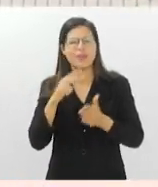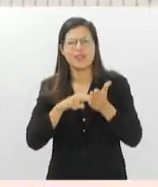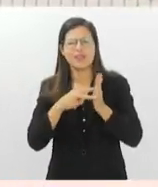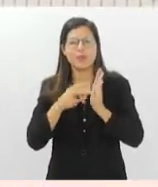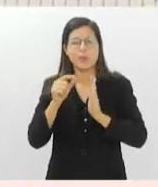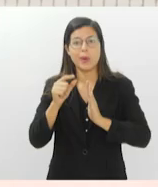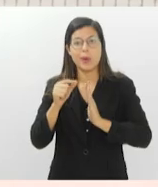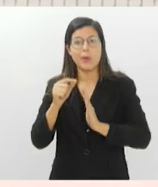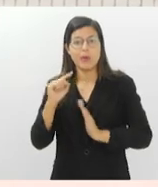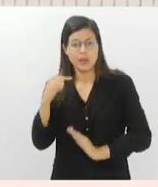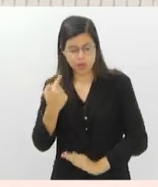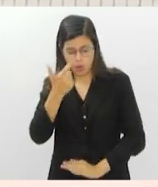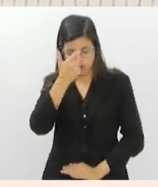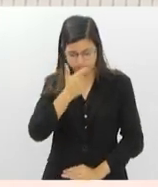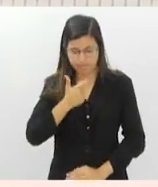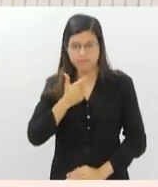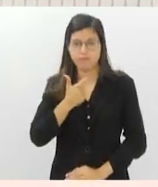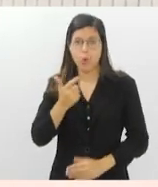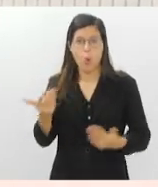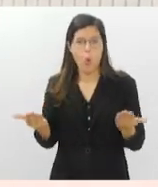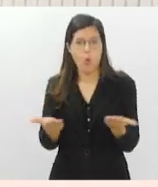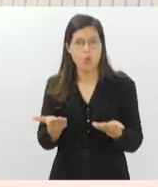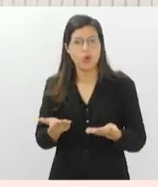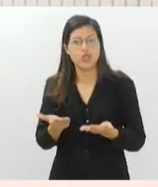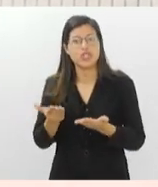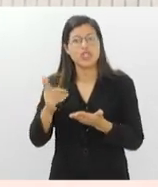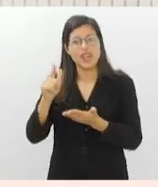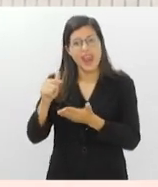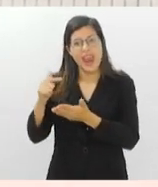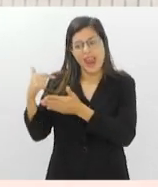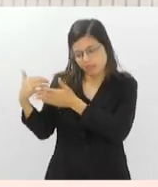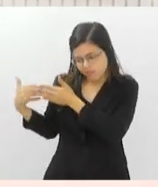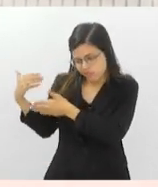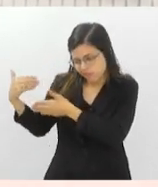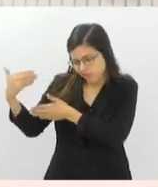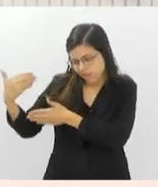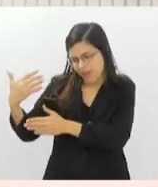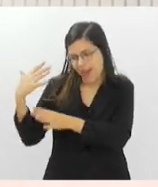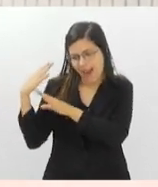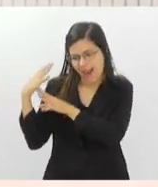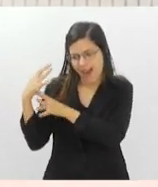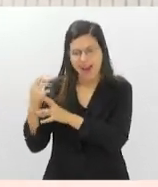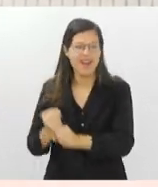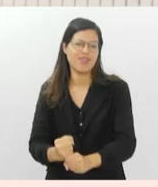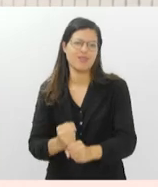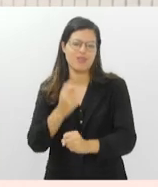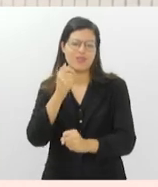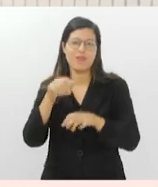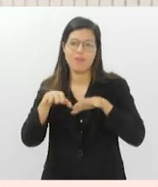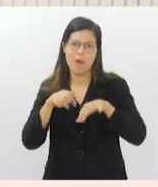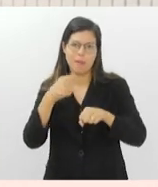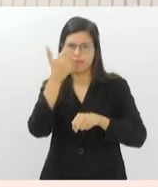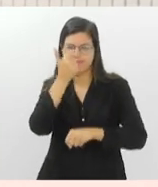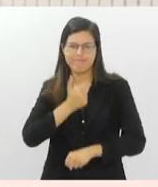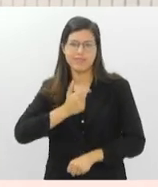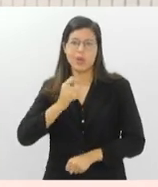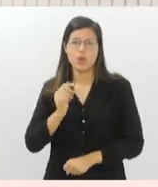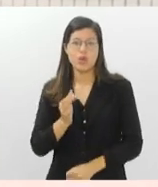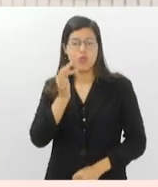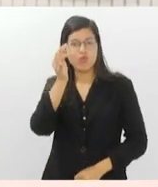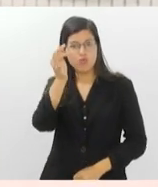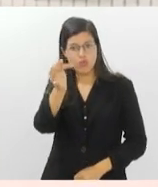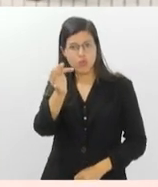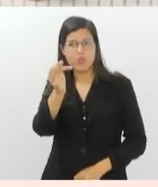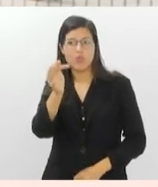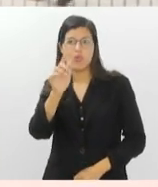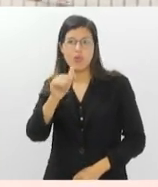somos hoje é a soma de todos os que vieram antes. E o nosso futuro vai ser o que a gente